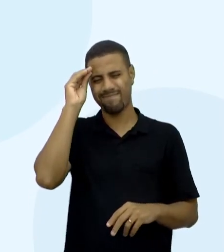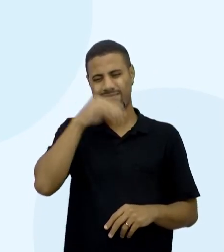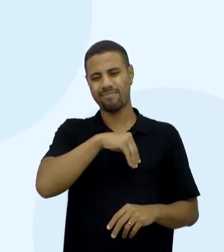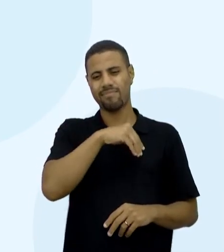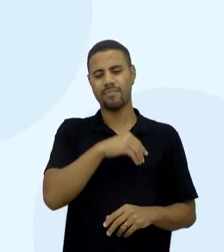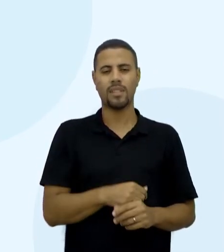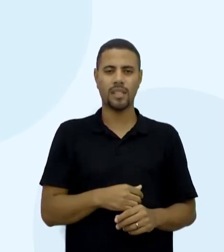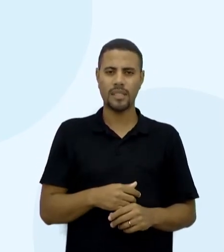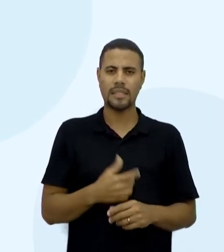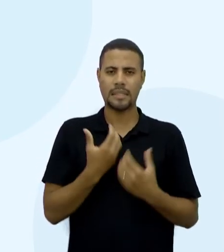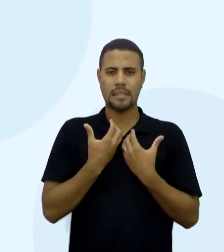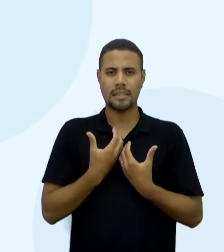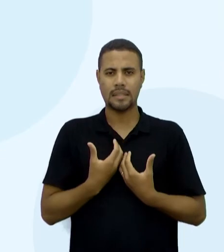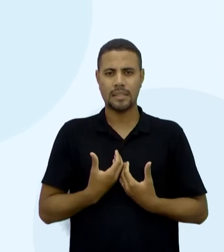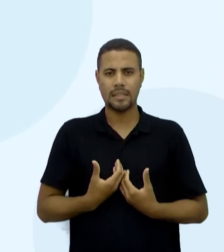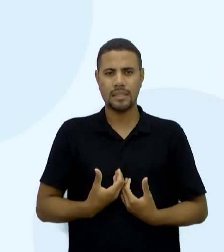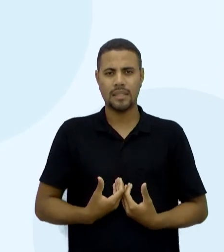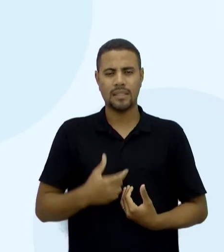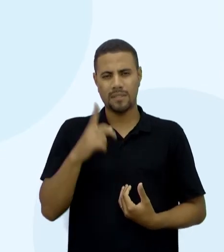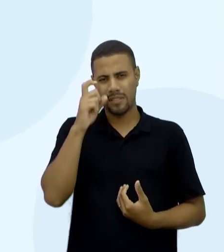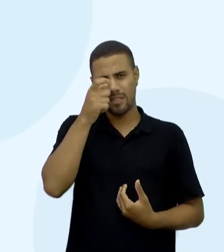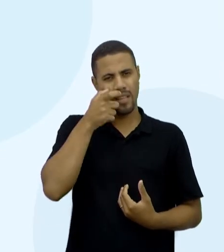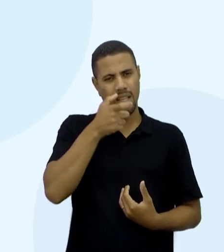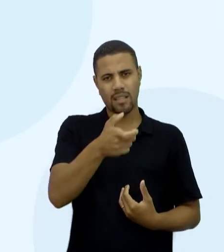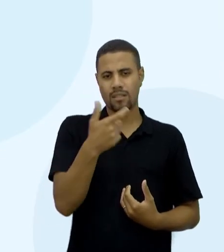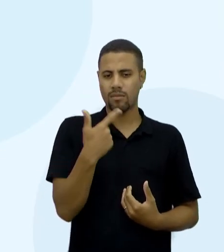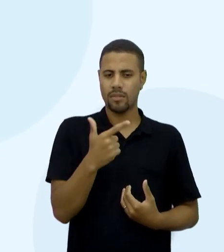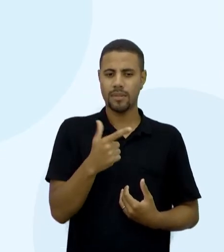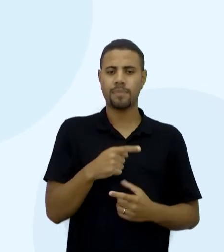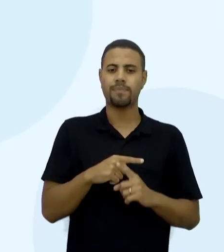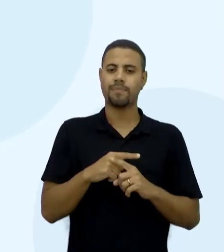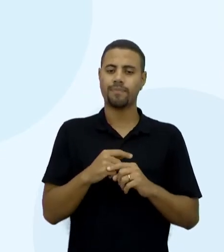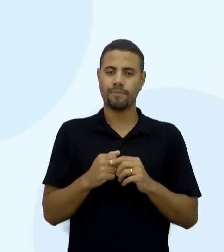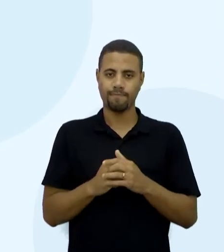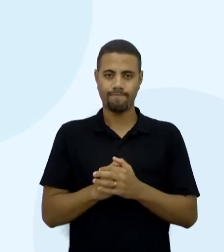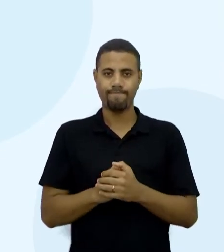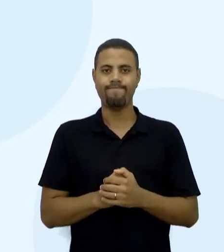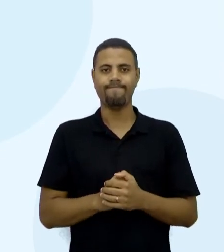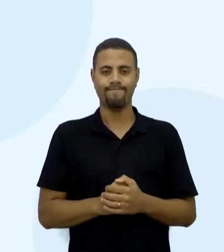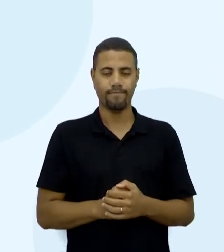ser cansativo, não vai ser interessante.